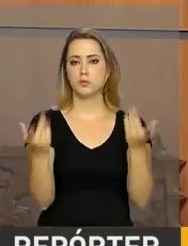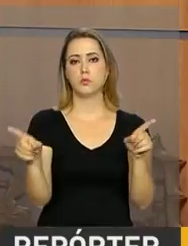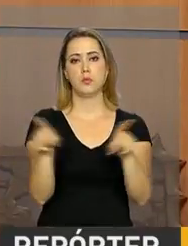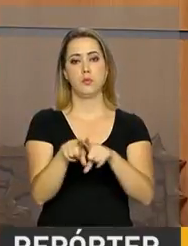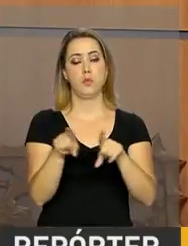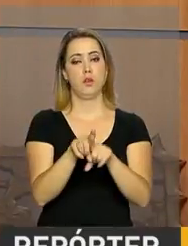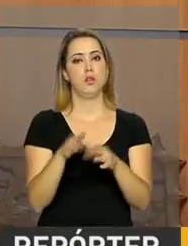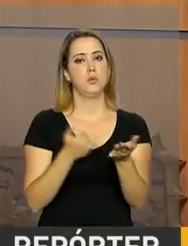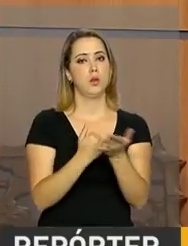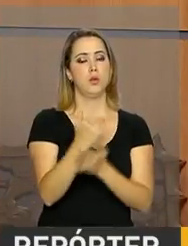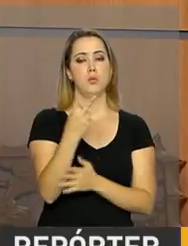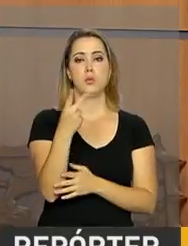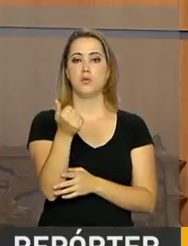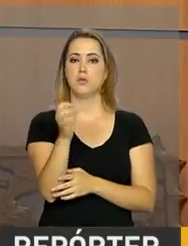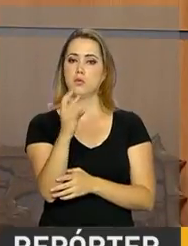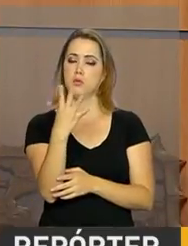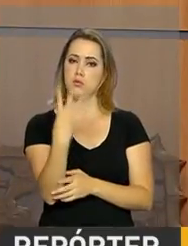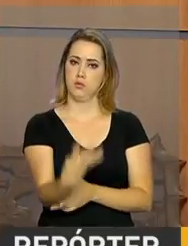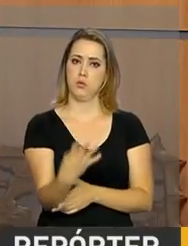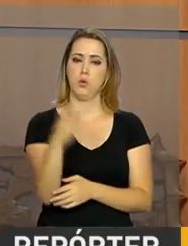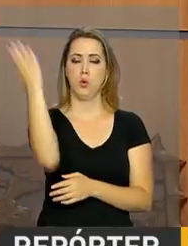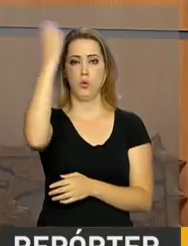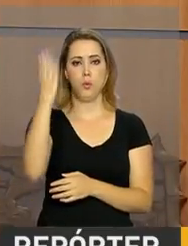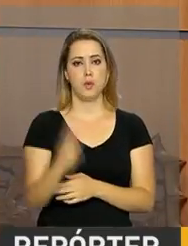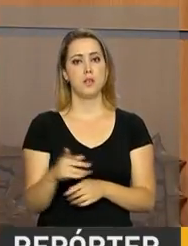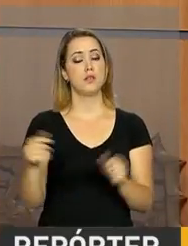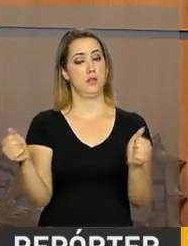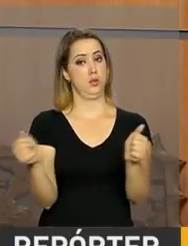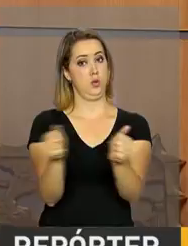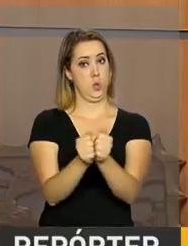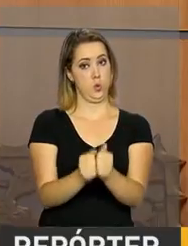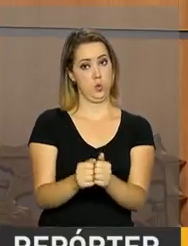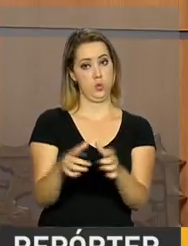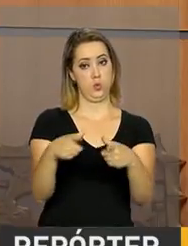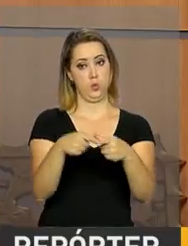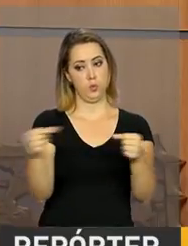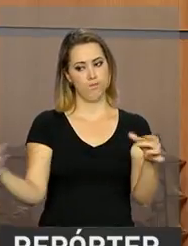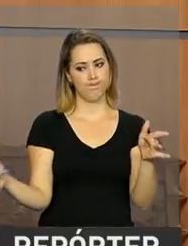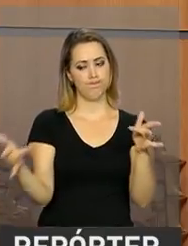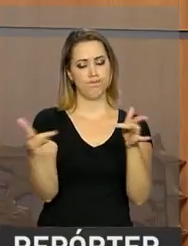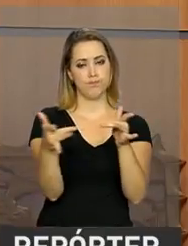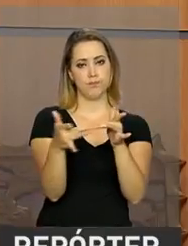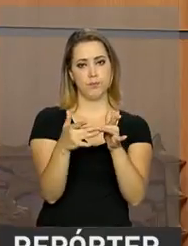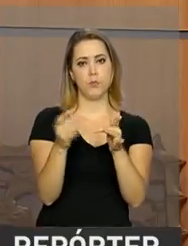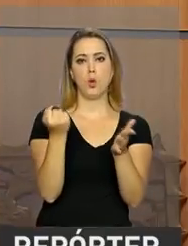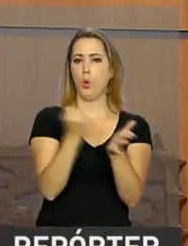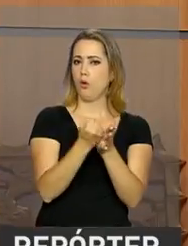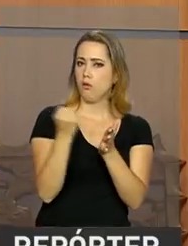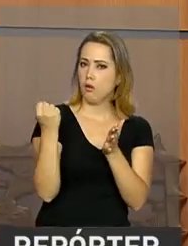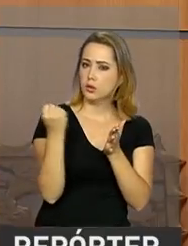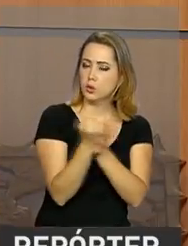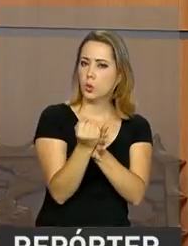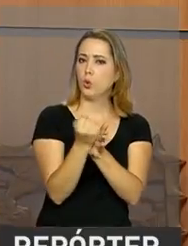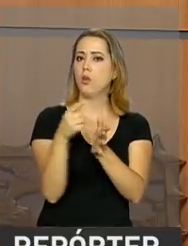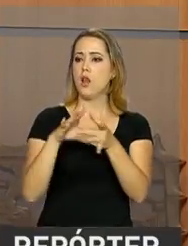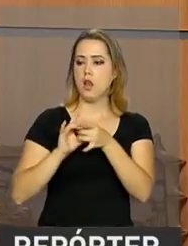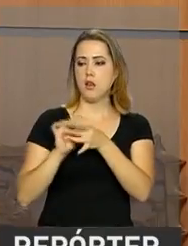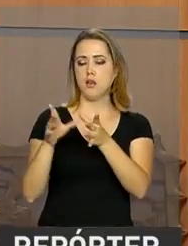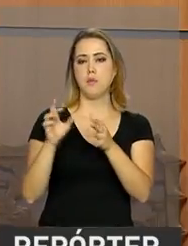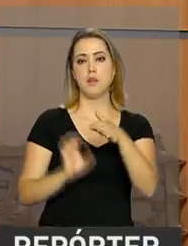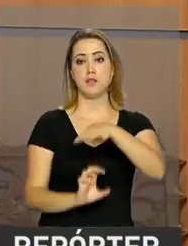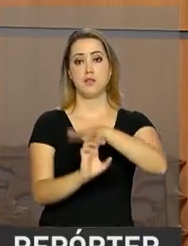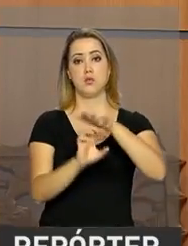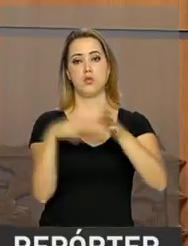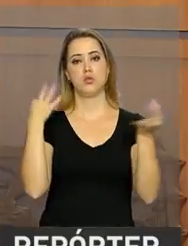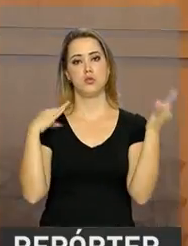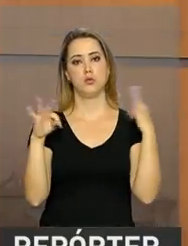disso desde 2004 o governo brasileiro fez um acordo com o governo chinês para credenciamento das agências de turismo que poderão trabalhar